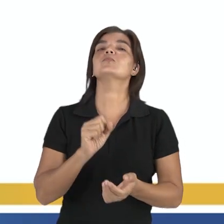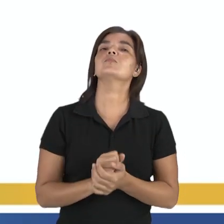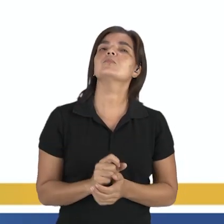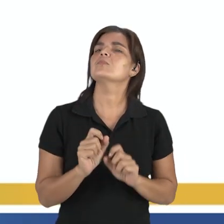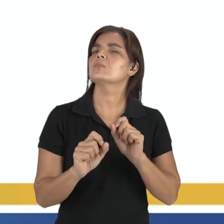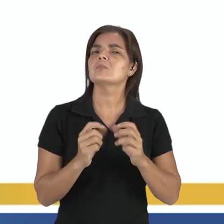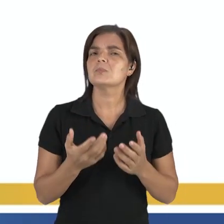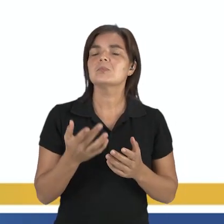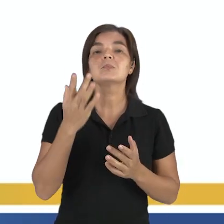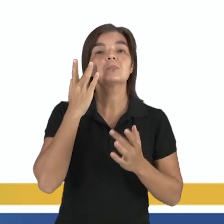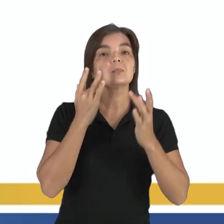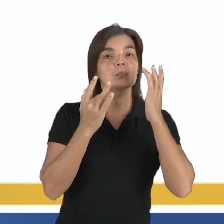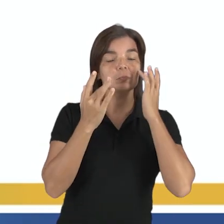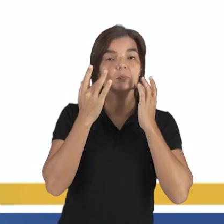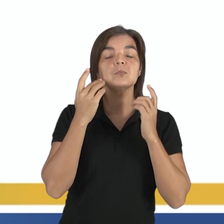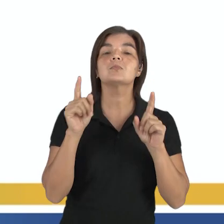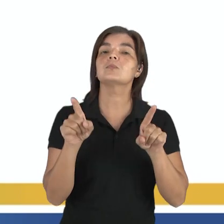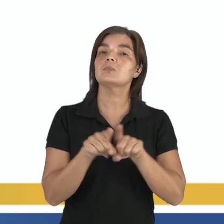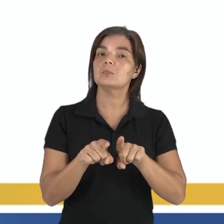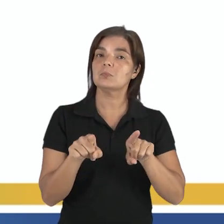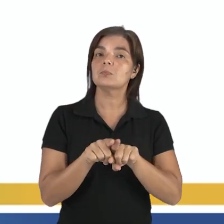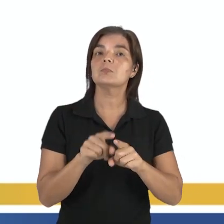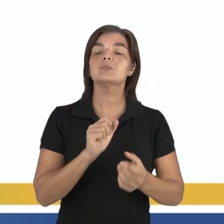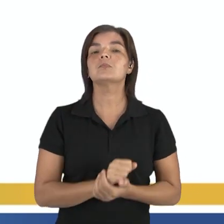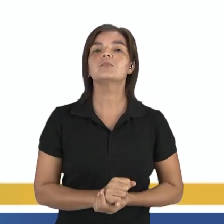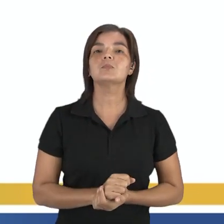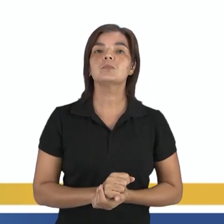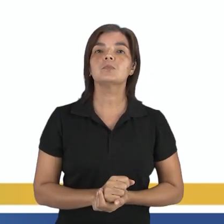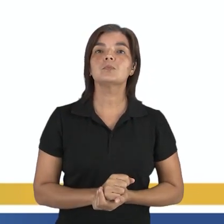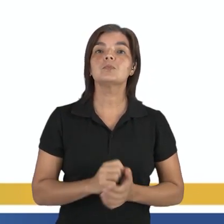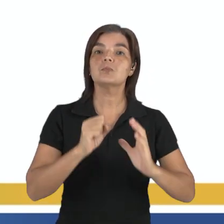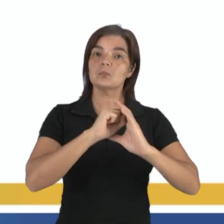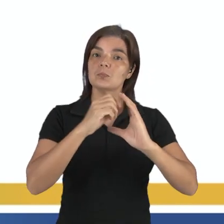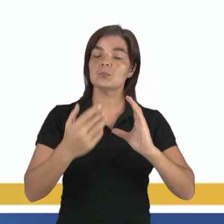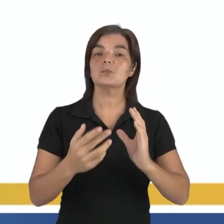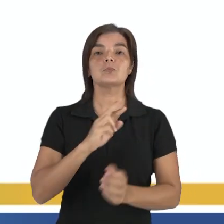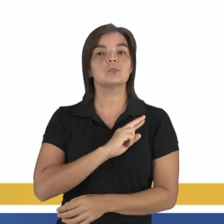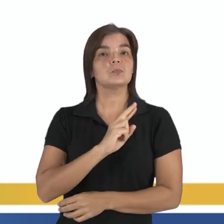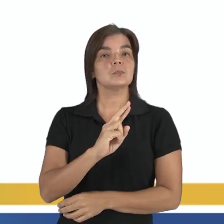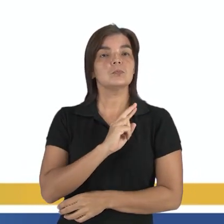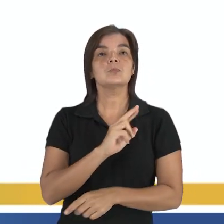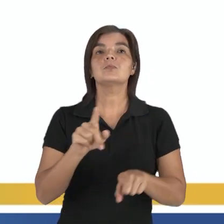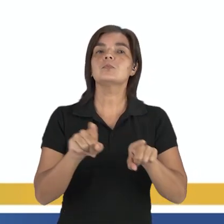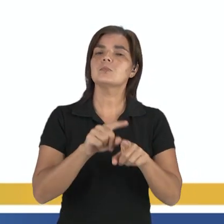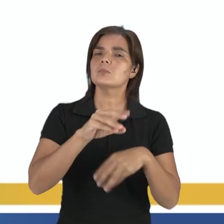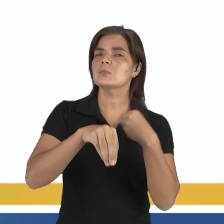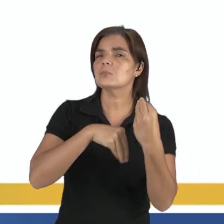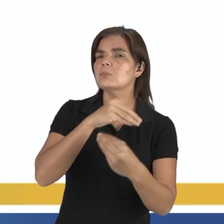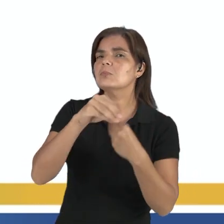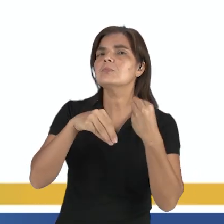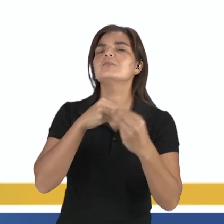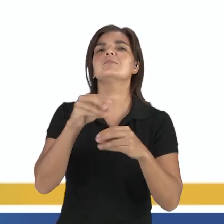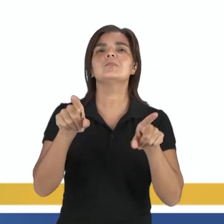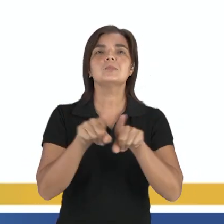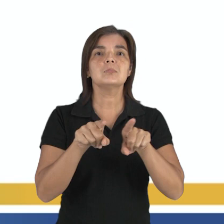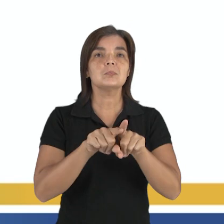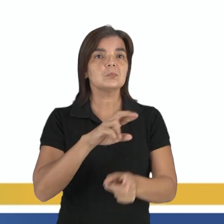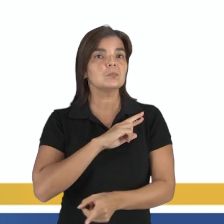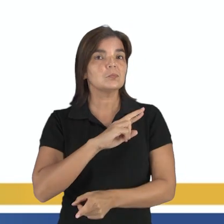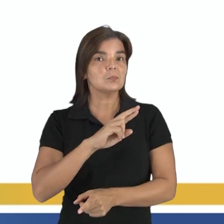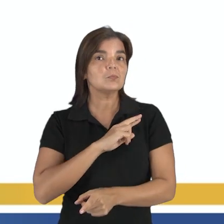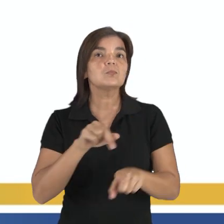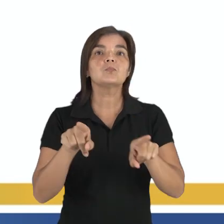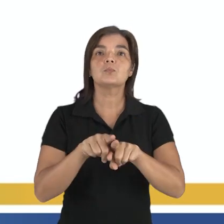Os autos, gente, é uma peça de teatro com um caráter religioso e mistura um pouquinho